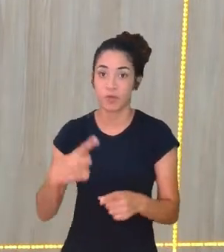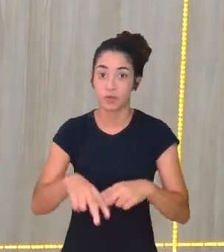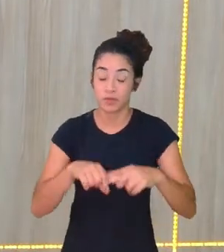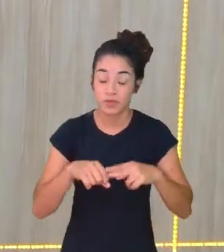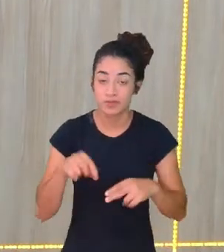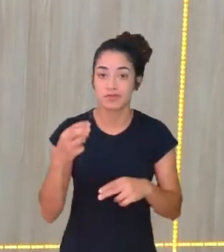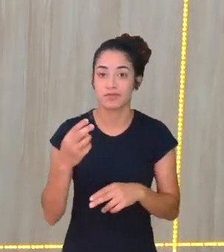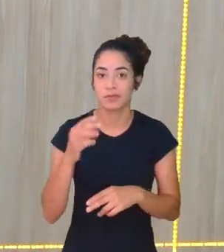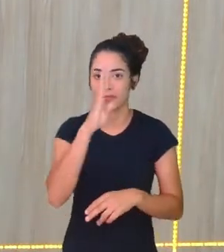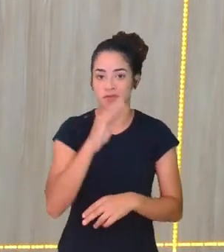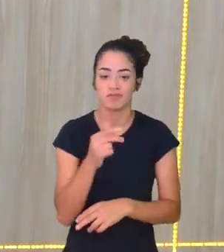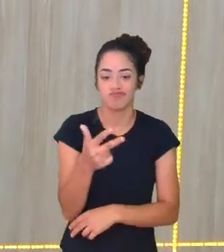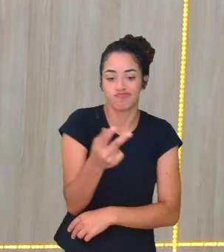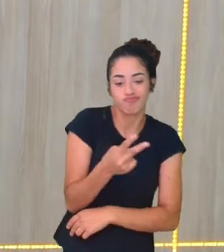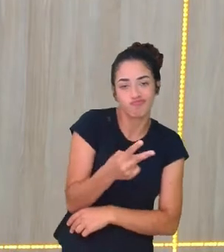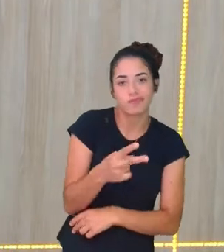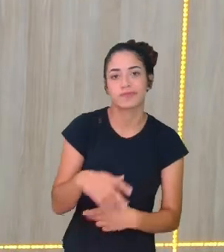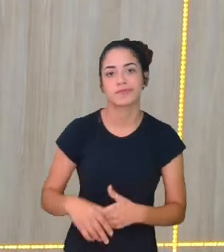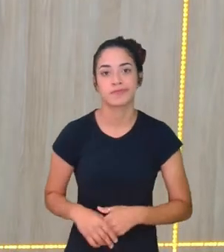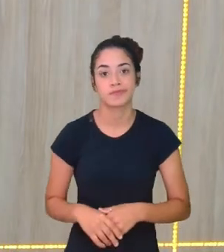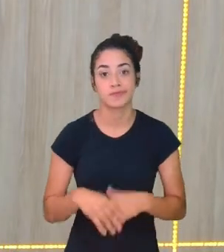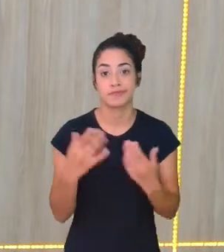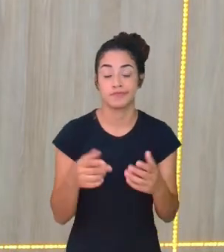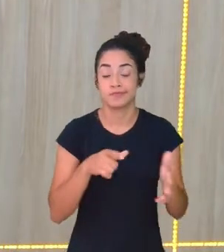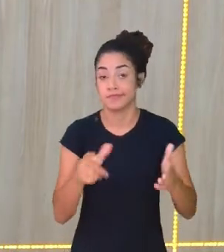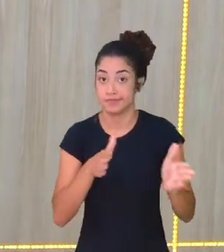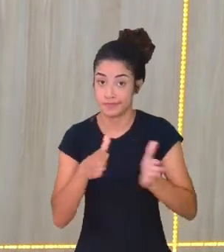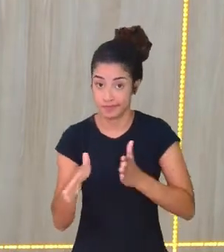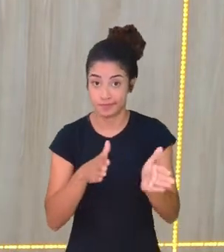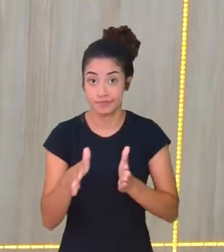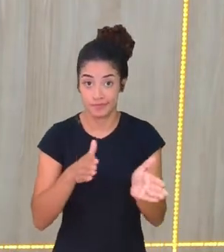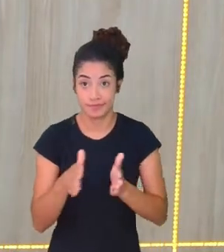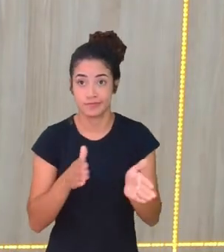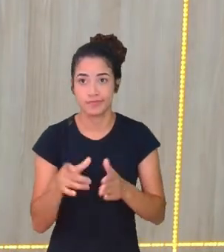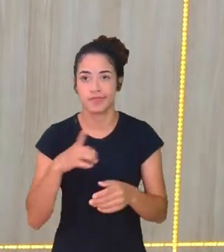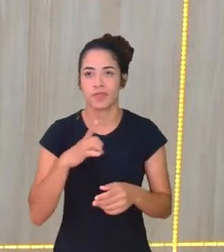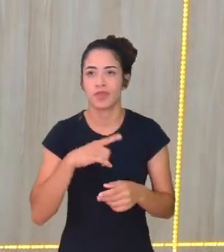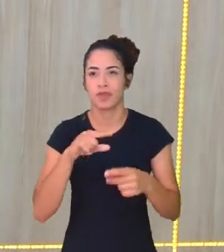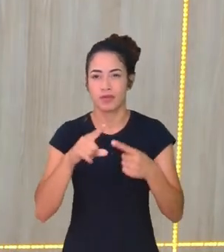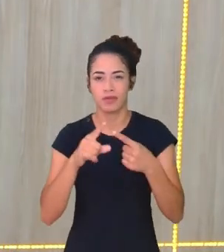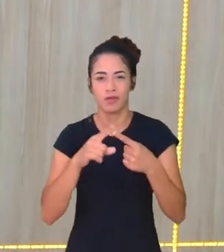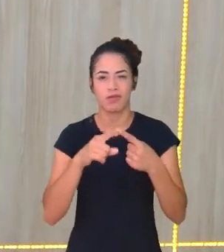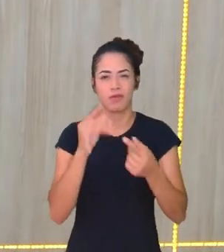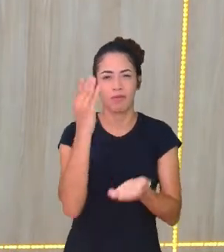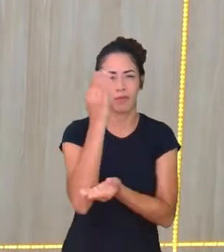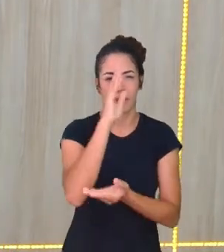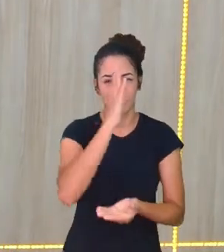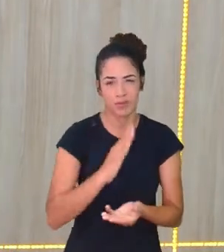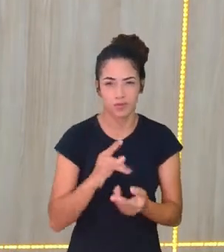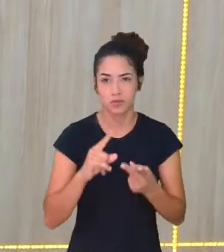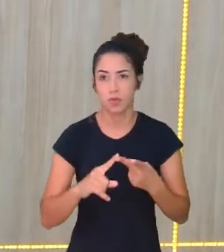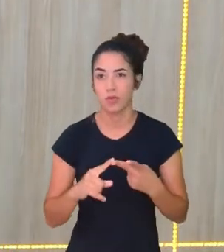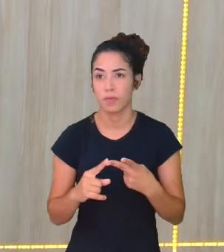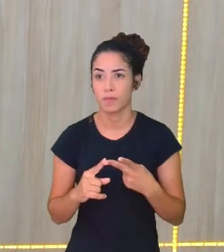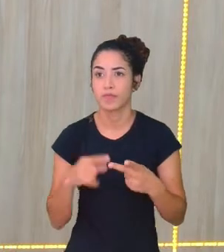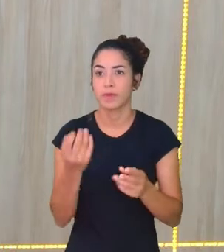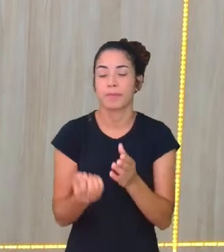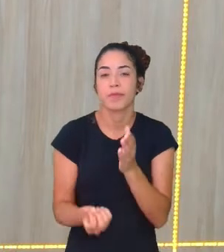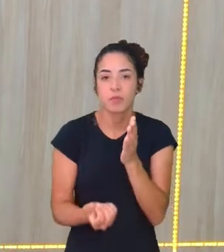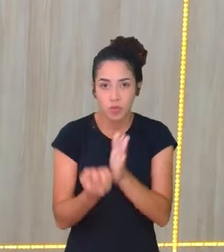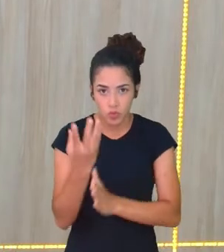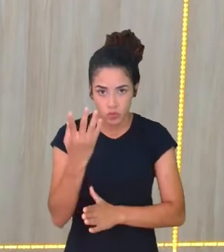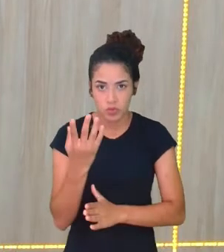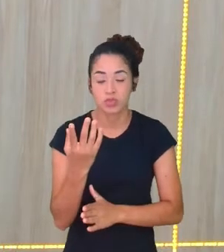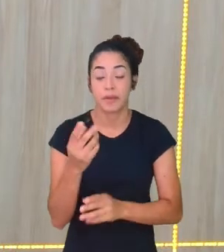segundo plano Então nesse período a somente a exploração do pau-brasil que era utilizado para fabricação de pintura